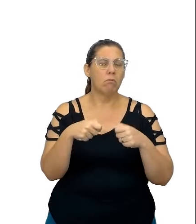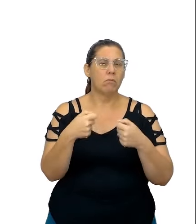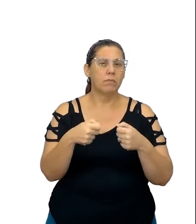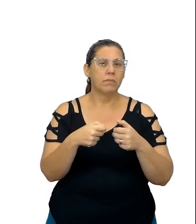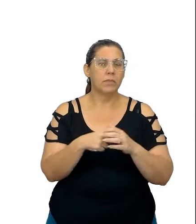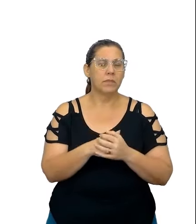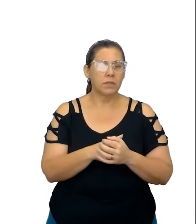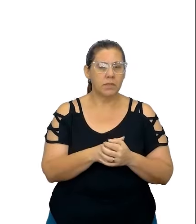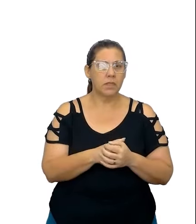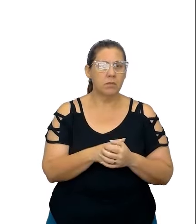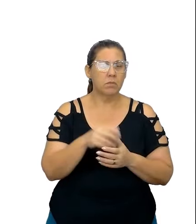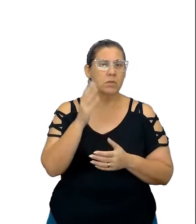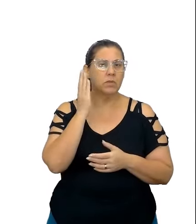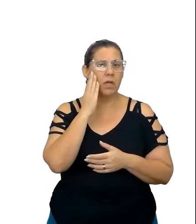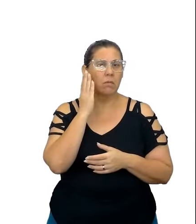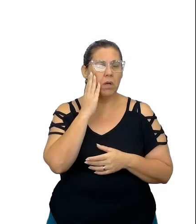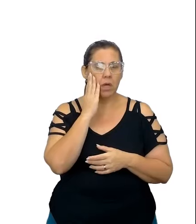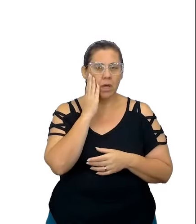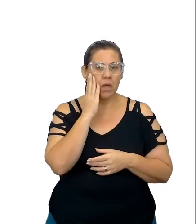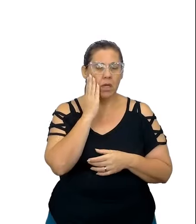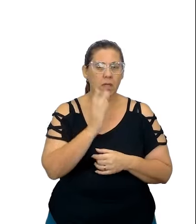levar em consideração para